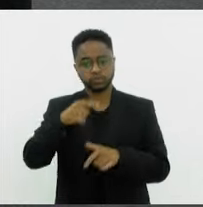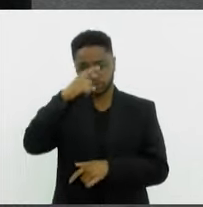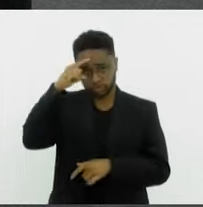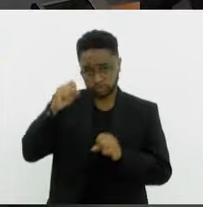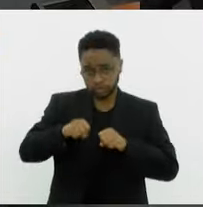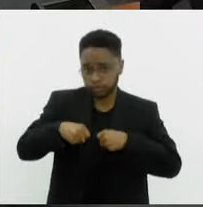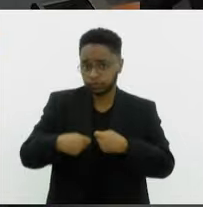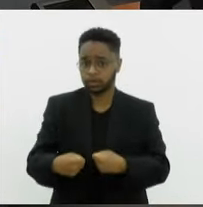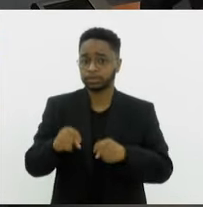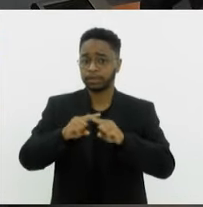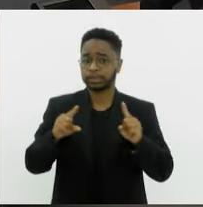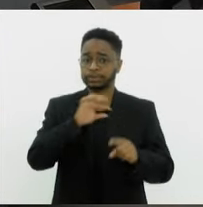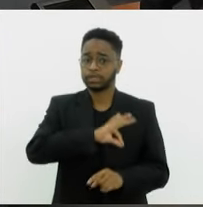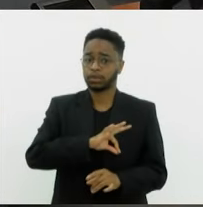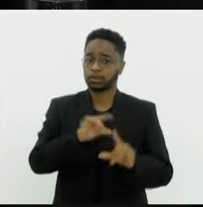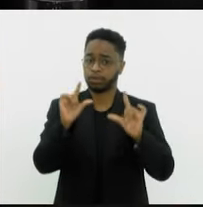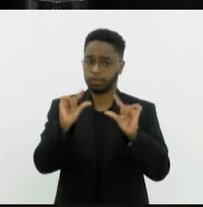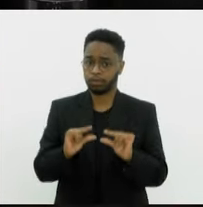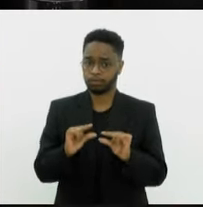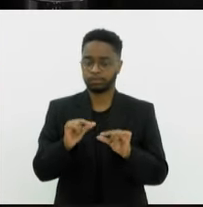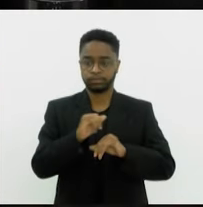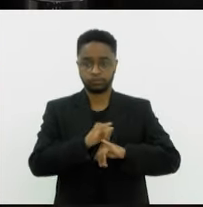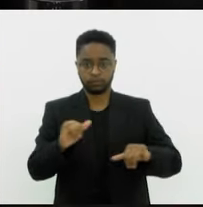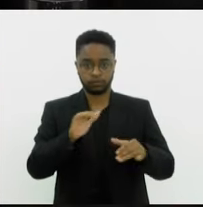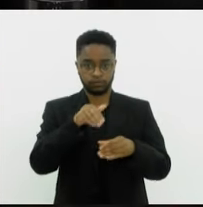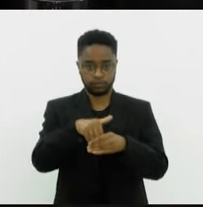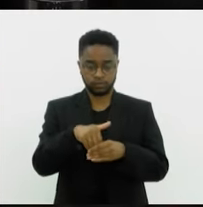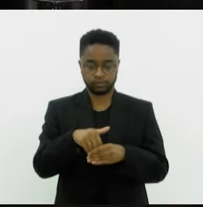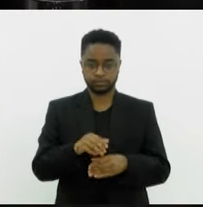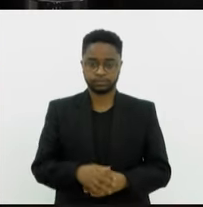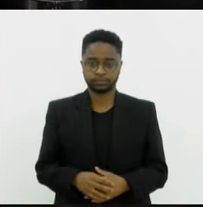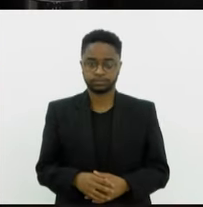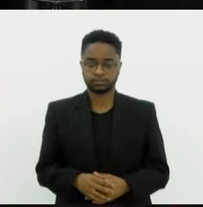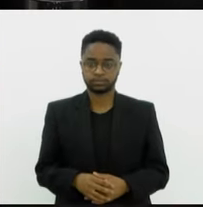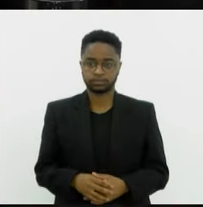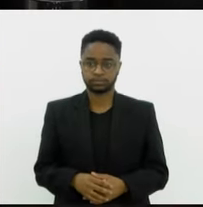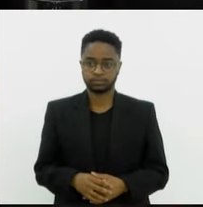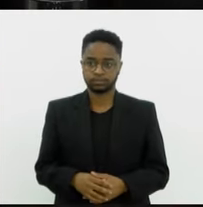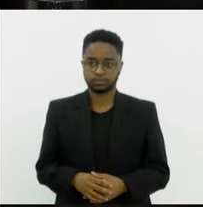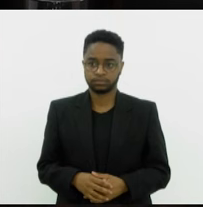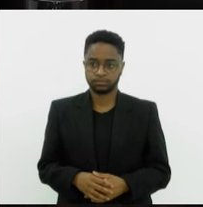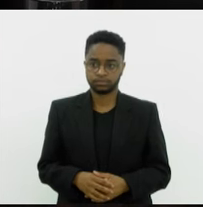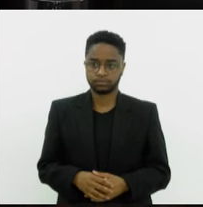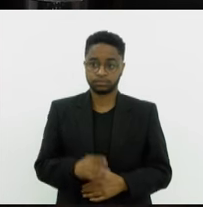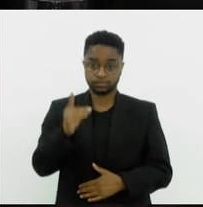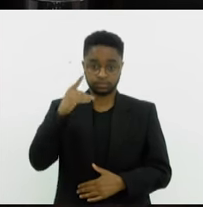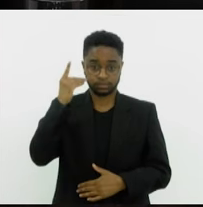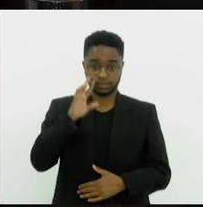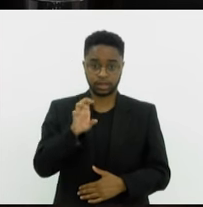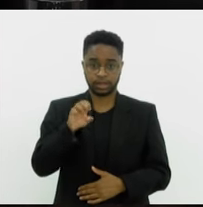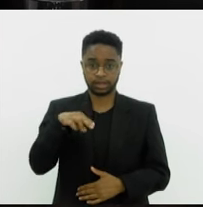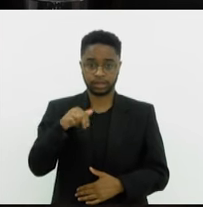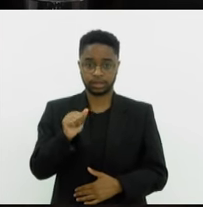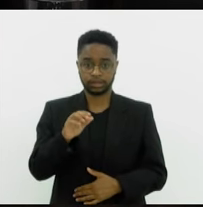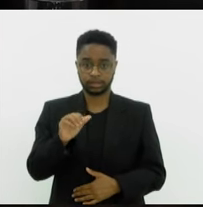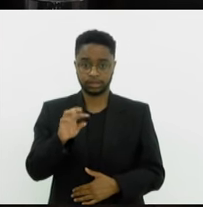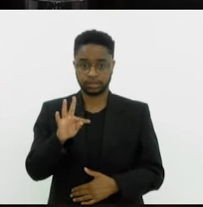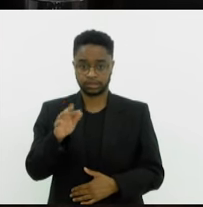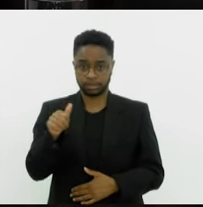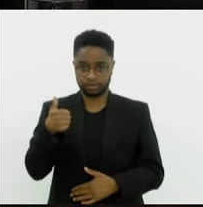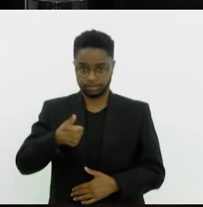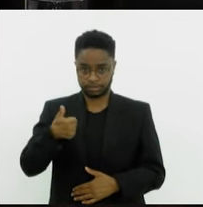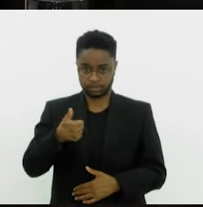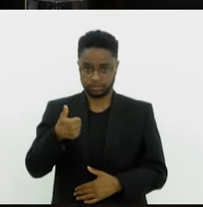pouco. Obrigado, Tia Ju. Declaração de voto, deputado. Para discutir, a deputada Renata estava inscrita para